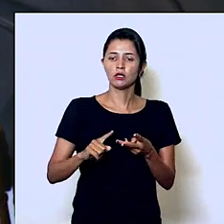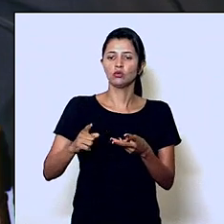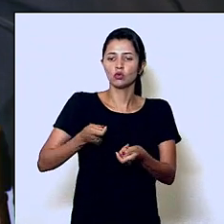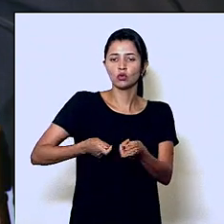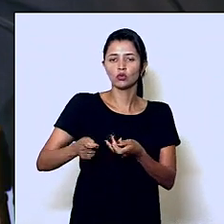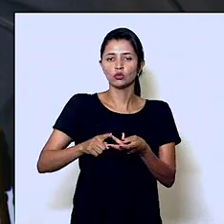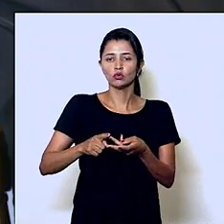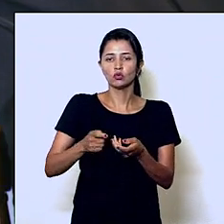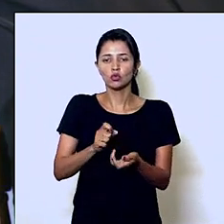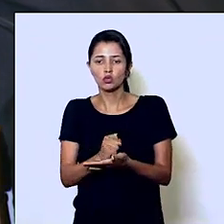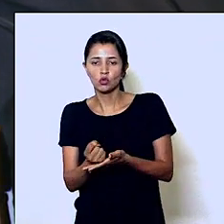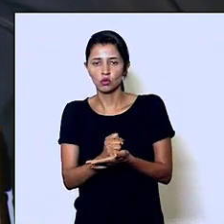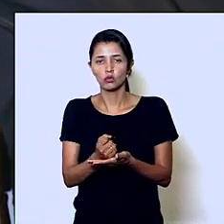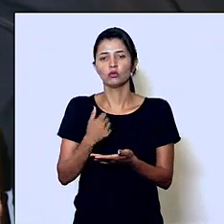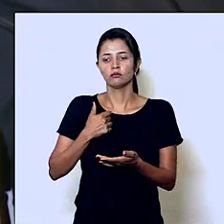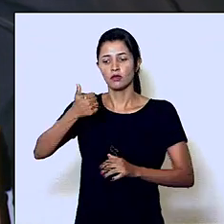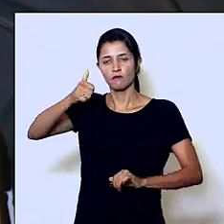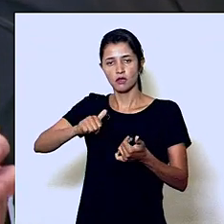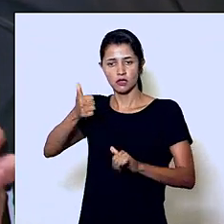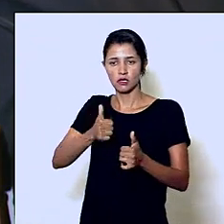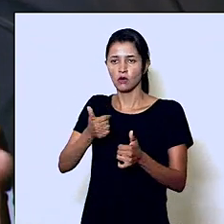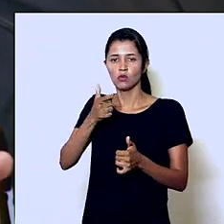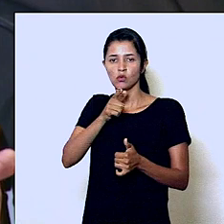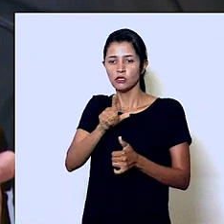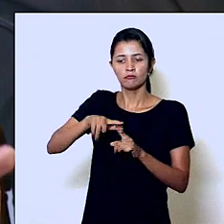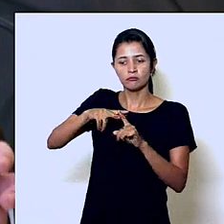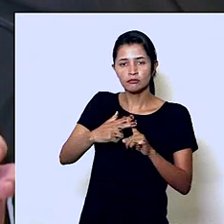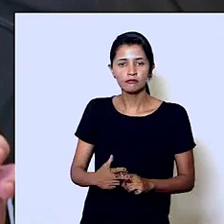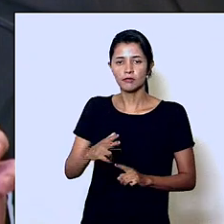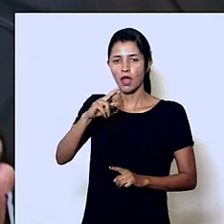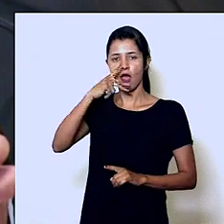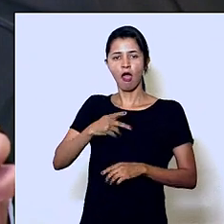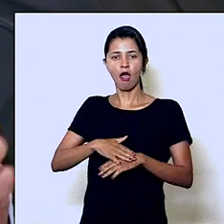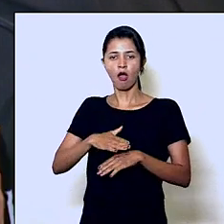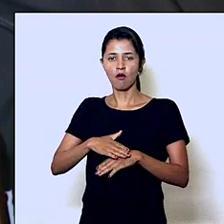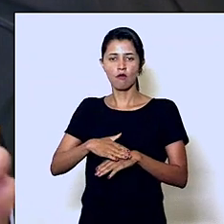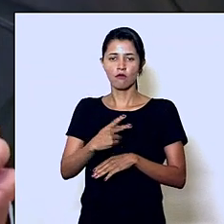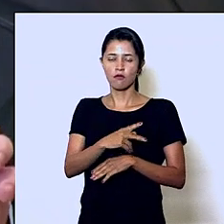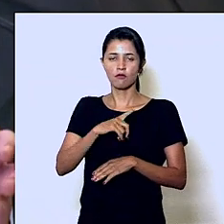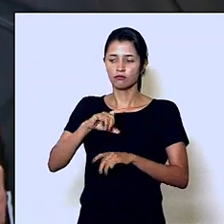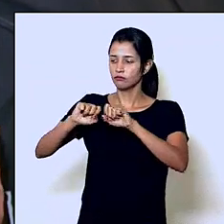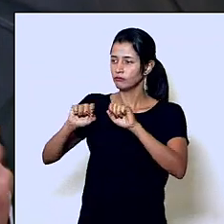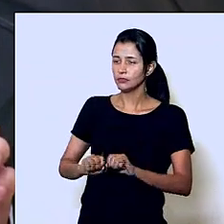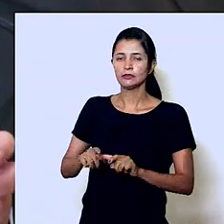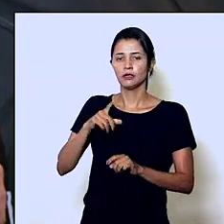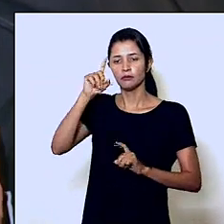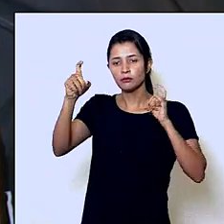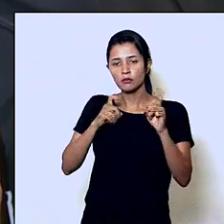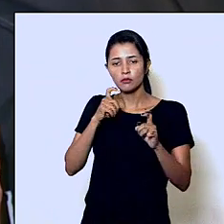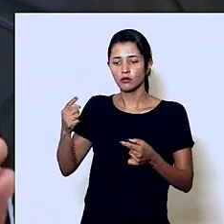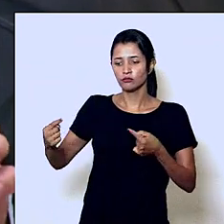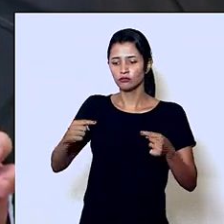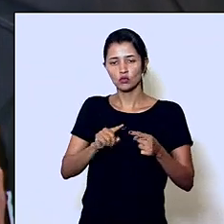permanente autorregeneração. Em suma, estabeleceu-se um sistema permanentemente preocupado em correlacionar os objetivos